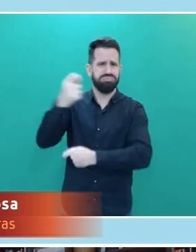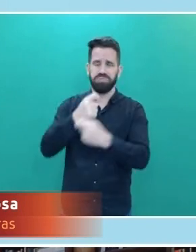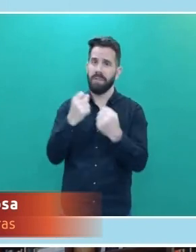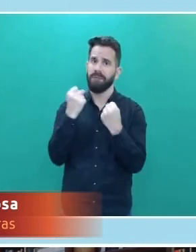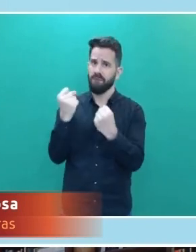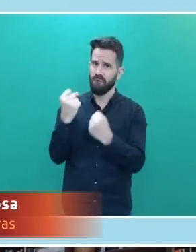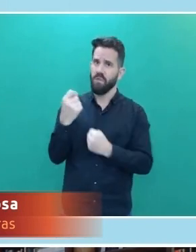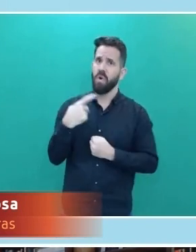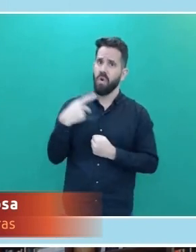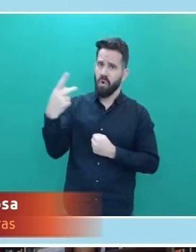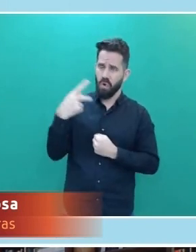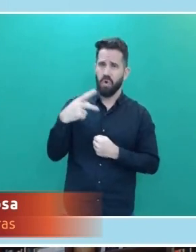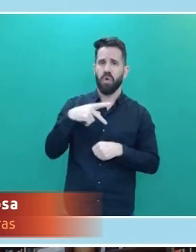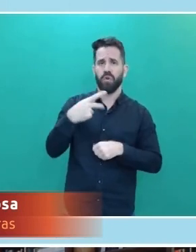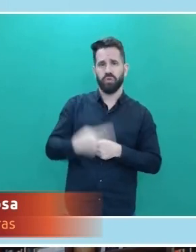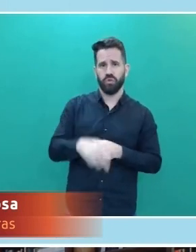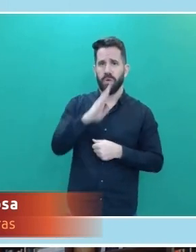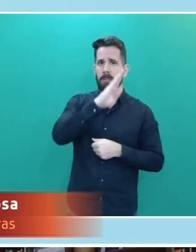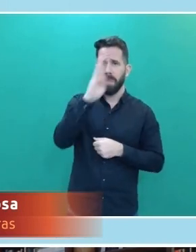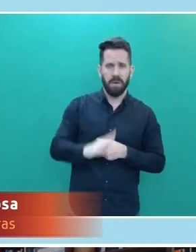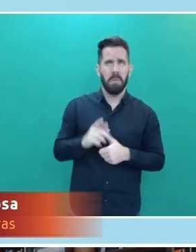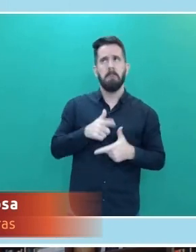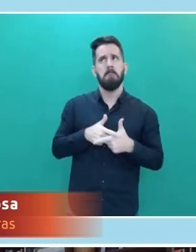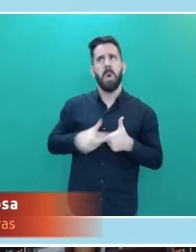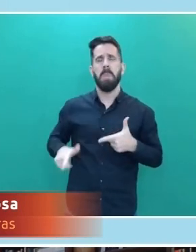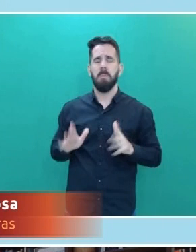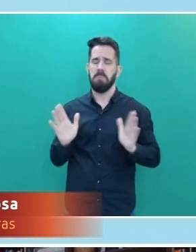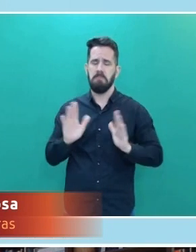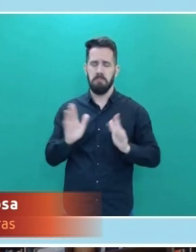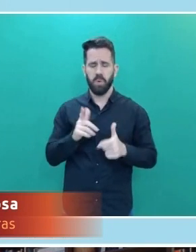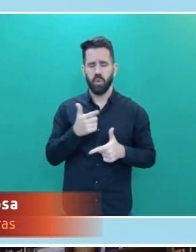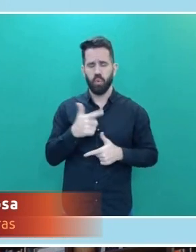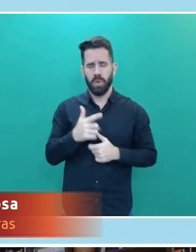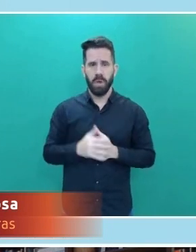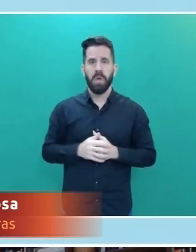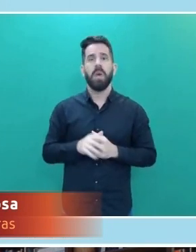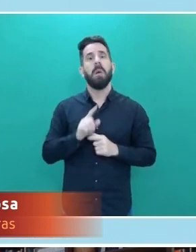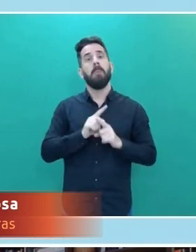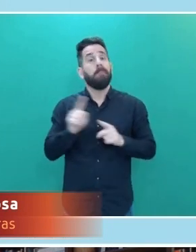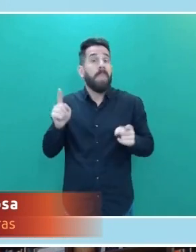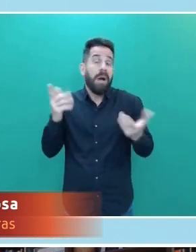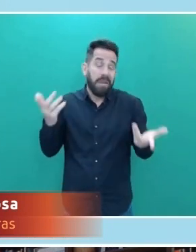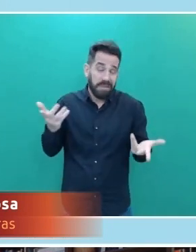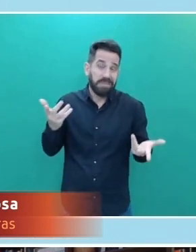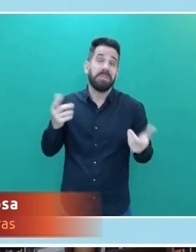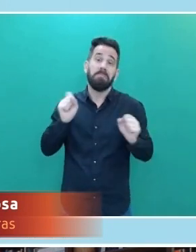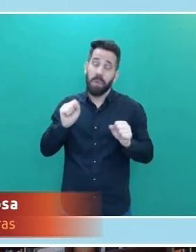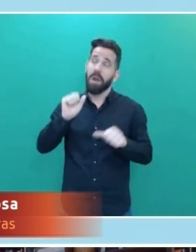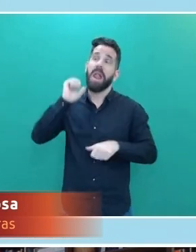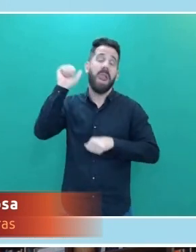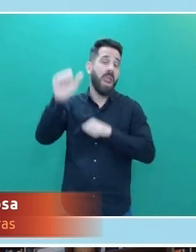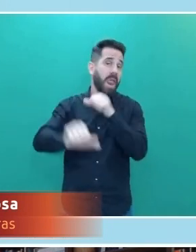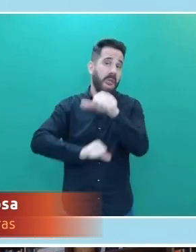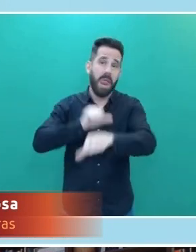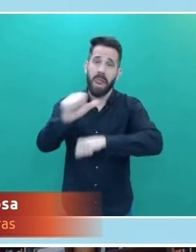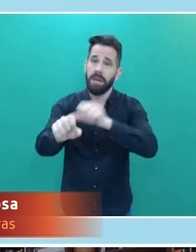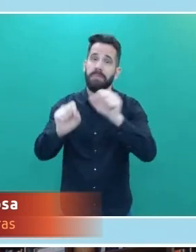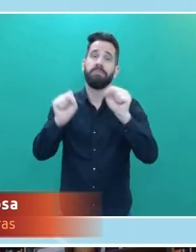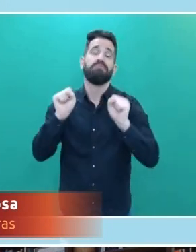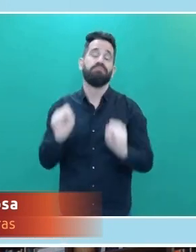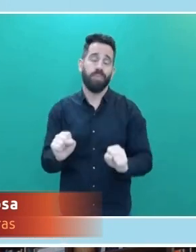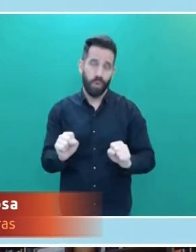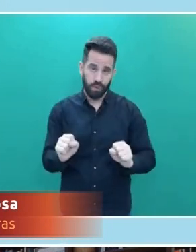transações. Mas a história ela é muito longa e as coisas mudam, né? E aí a gente não